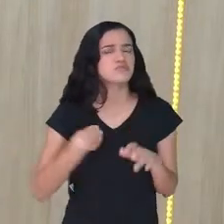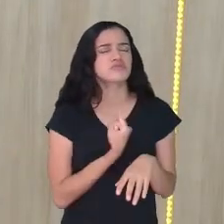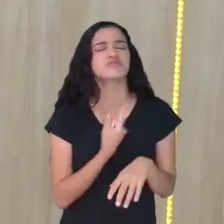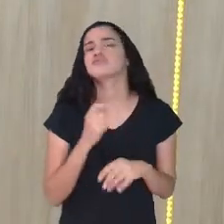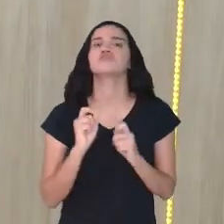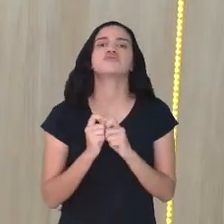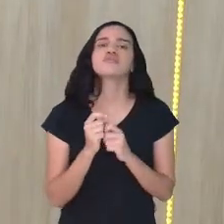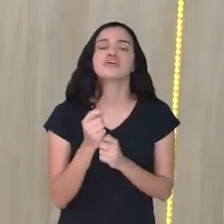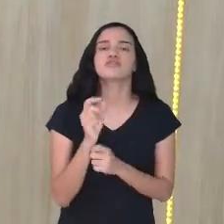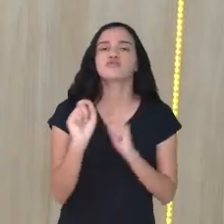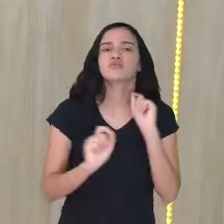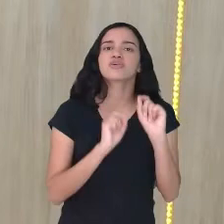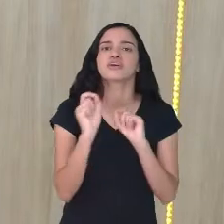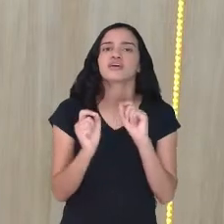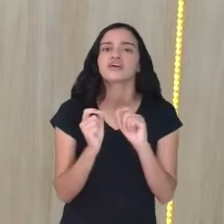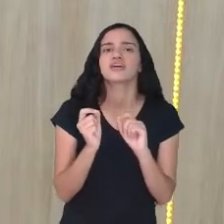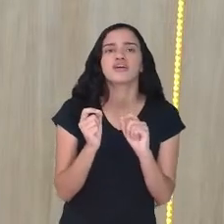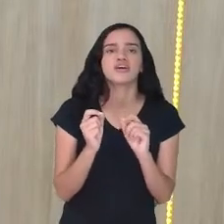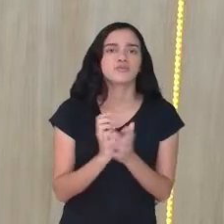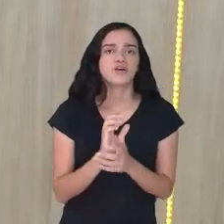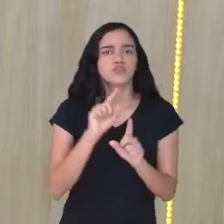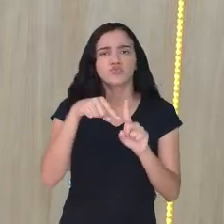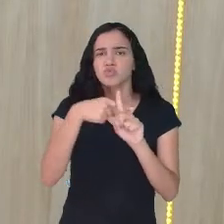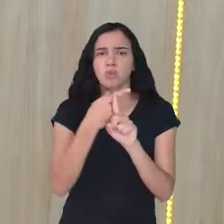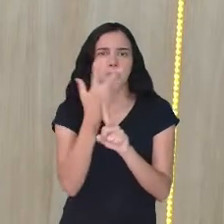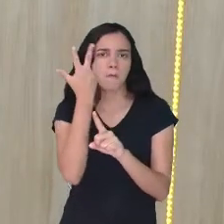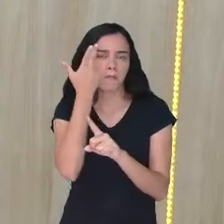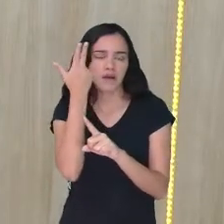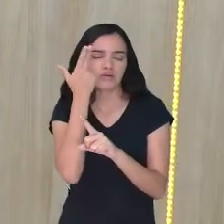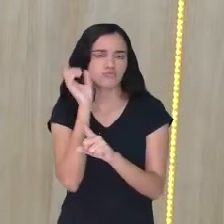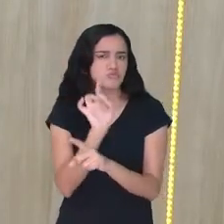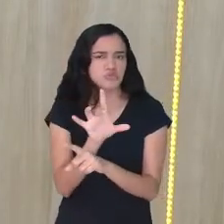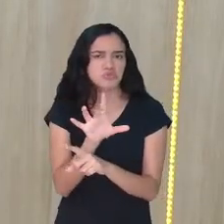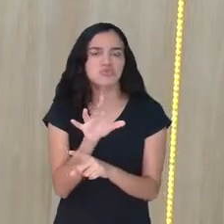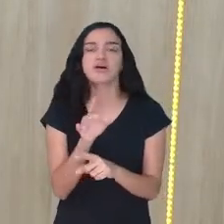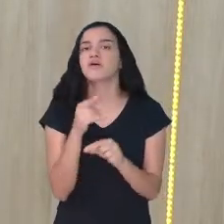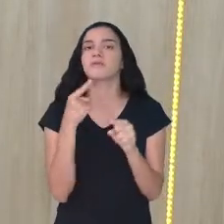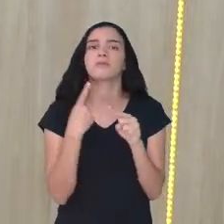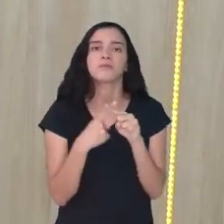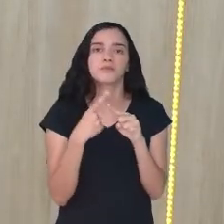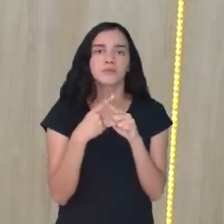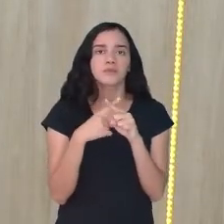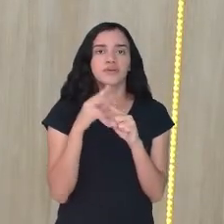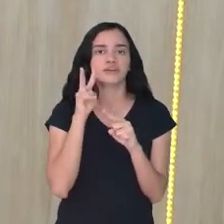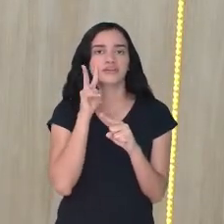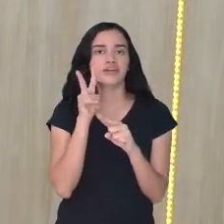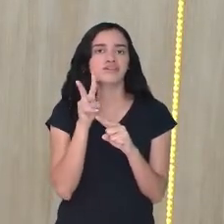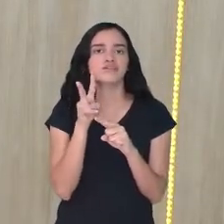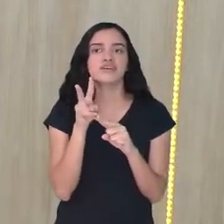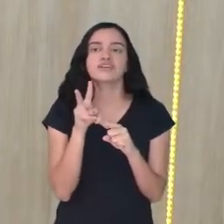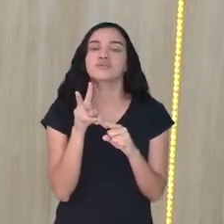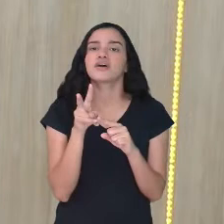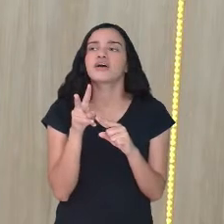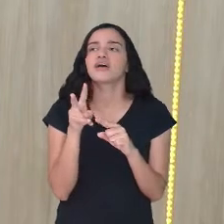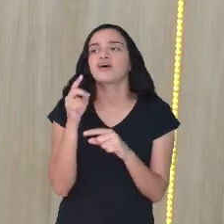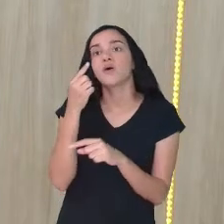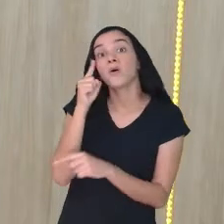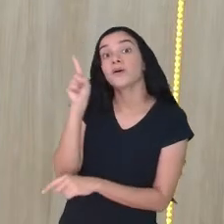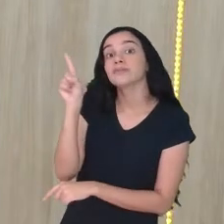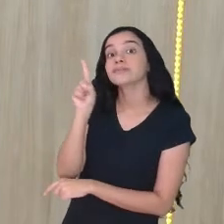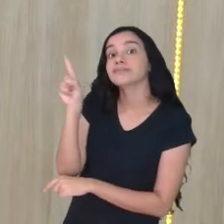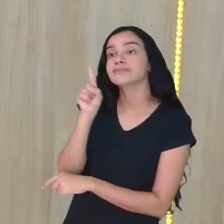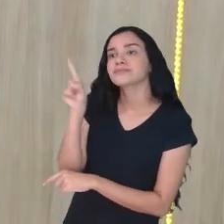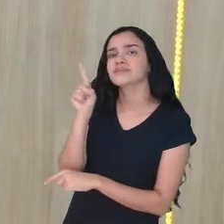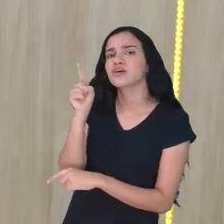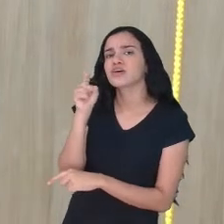Soma normal e bota o sinal. Só. Por quê? Porque você está vendo o tamanho, aquele tamanhinho,